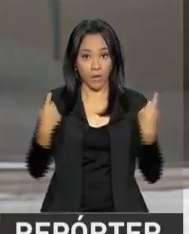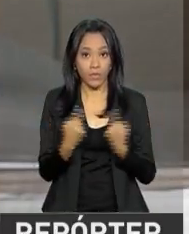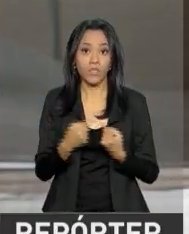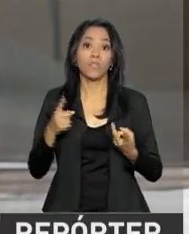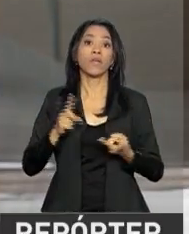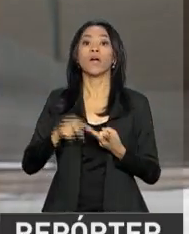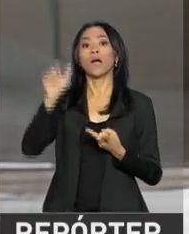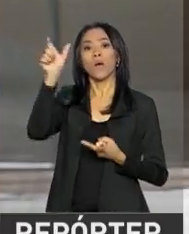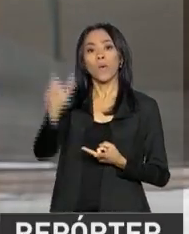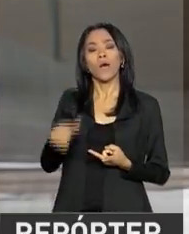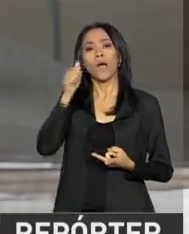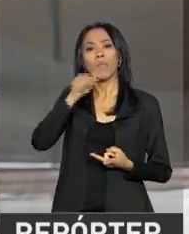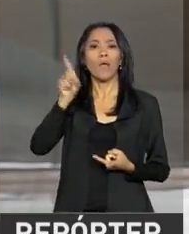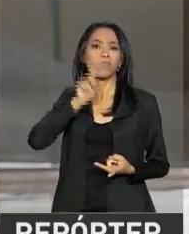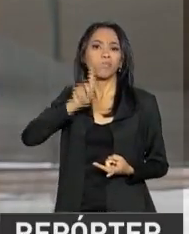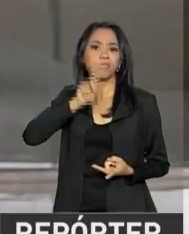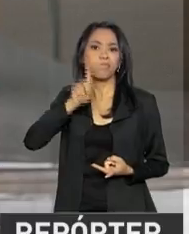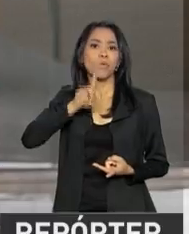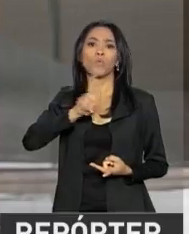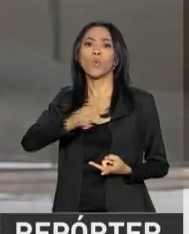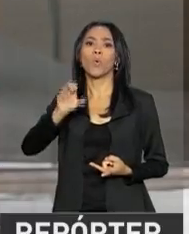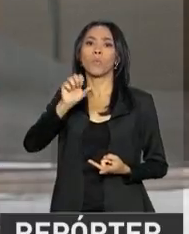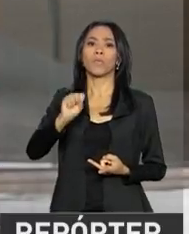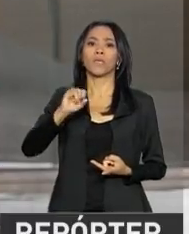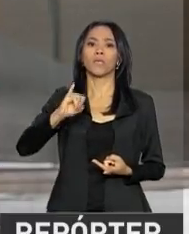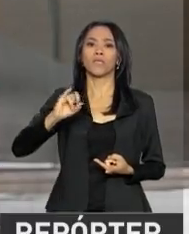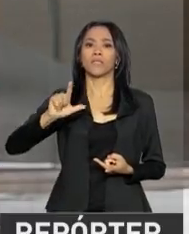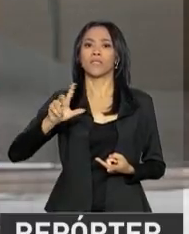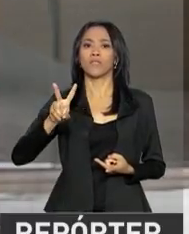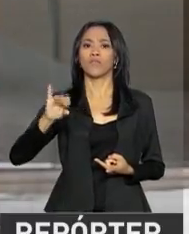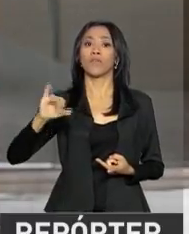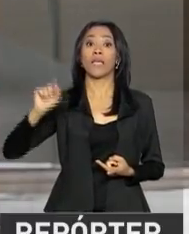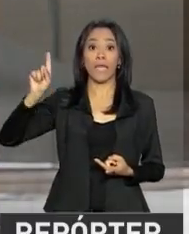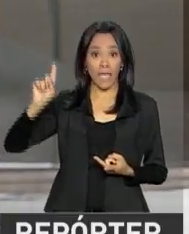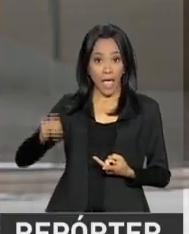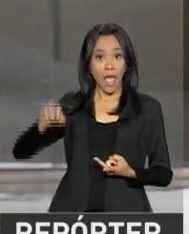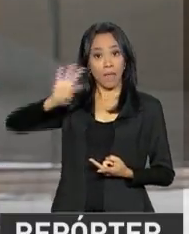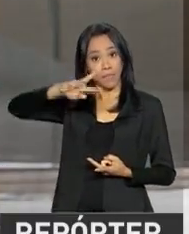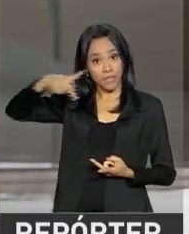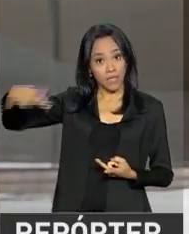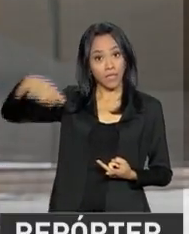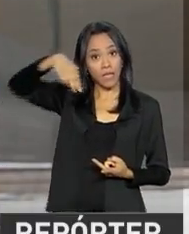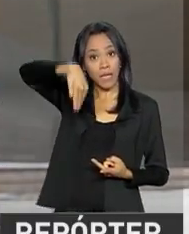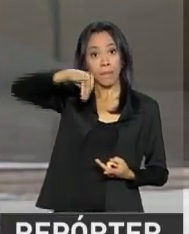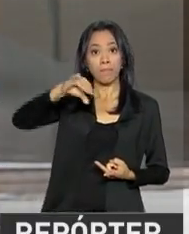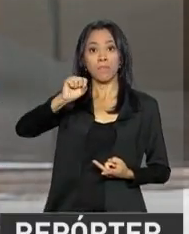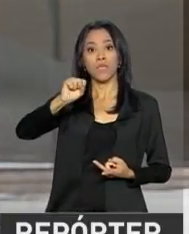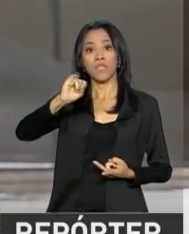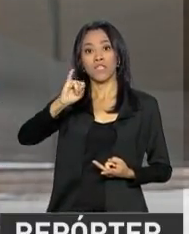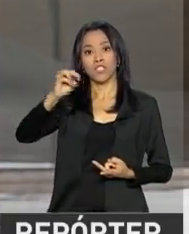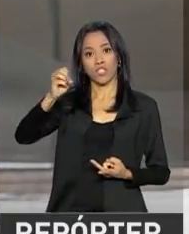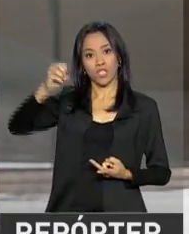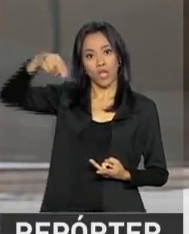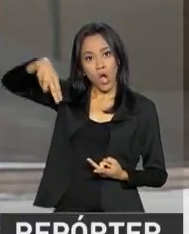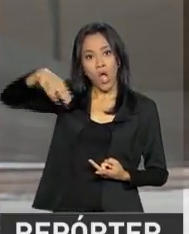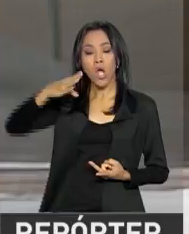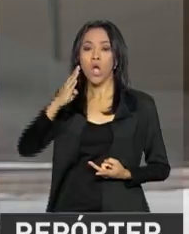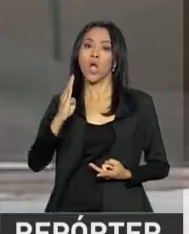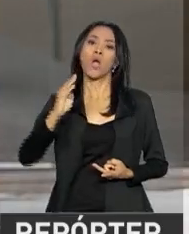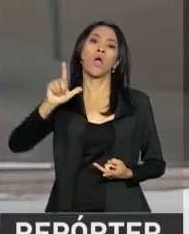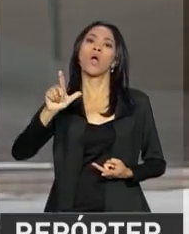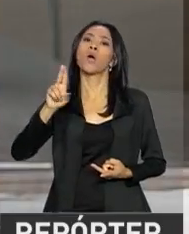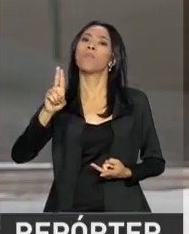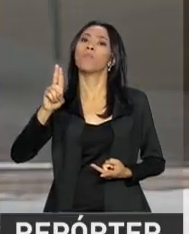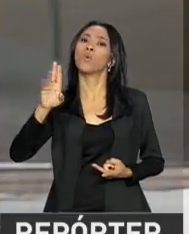norte americana sylvia earle que é presidente da mission buy que é uma entidade que busca salvar os oceanos de várias ameaças